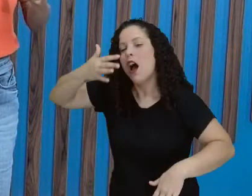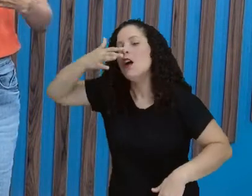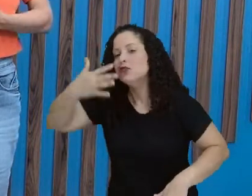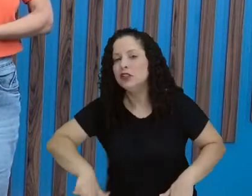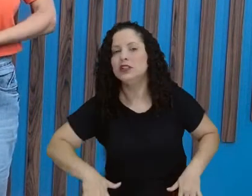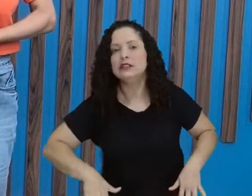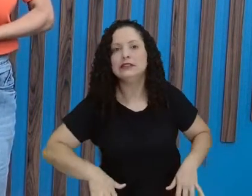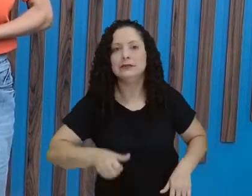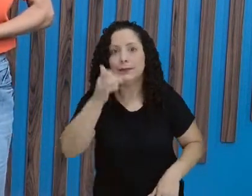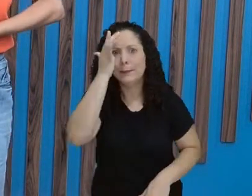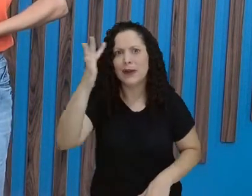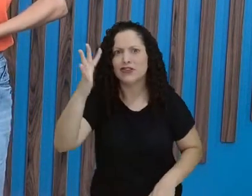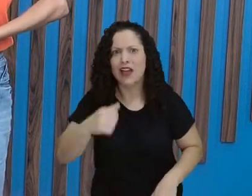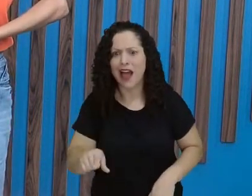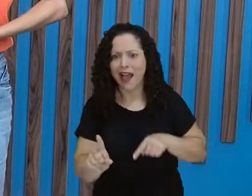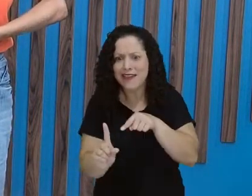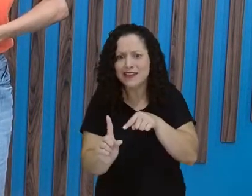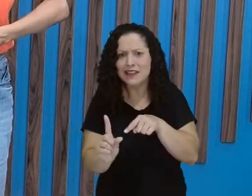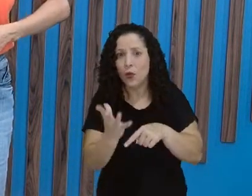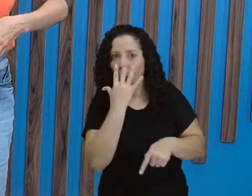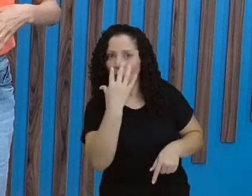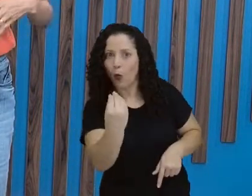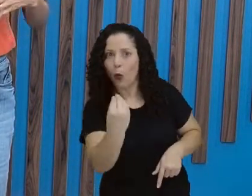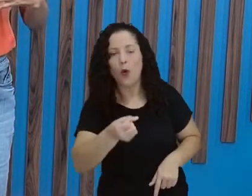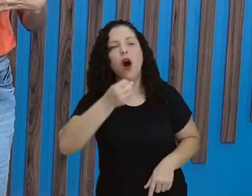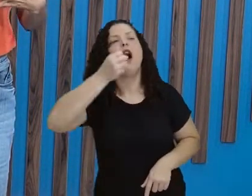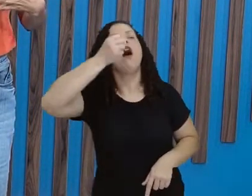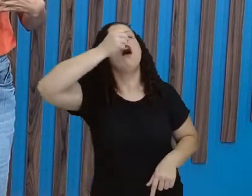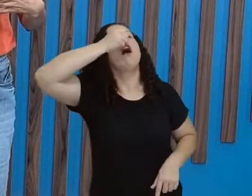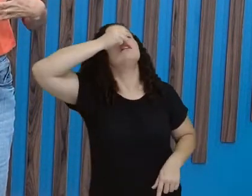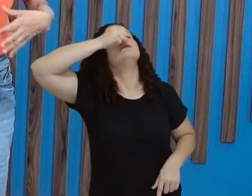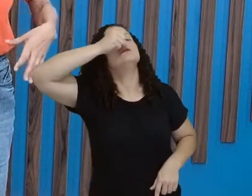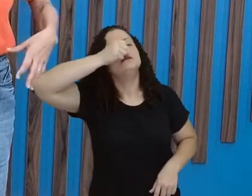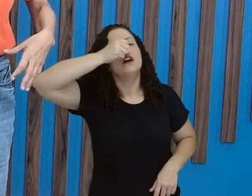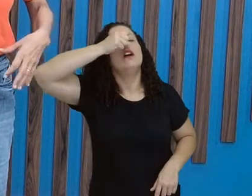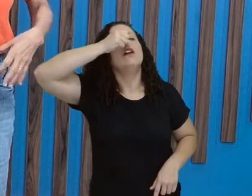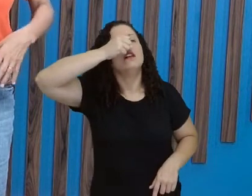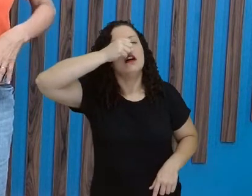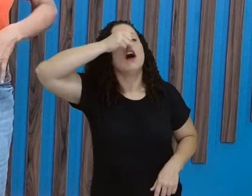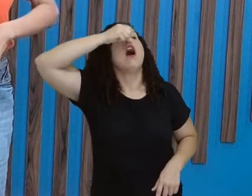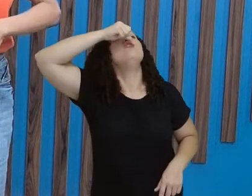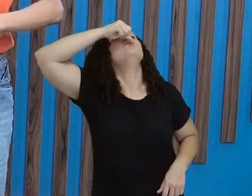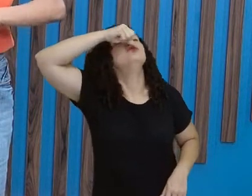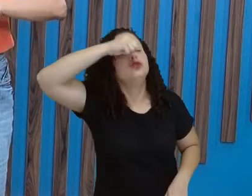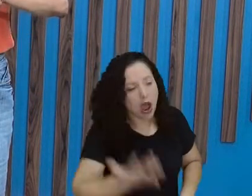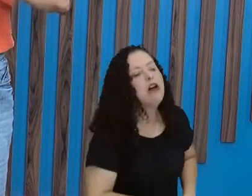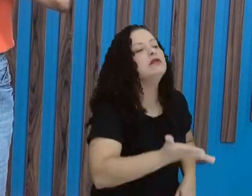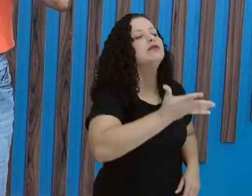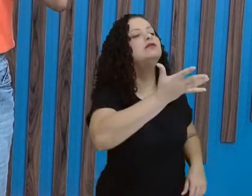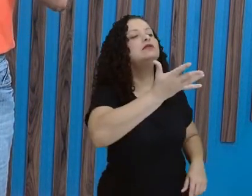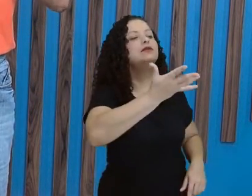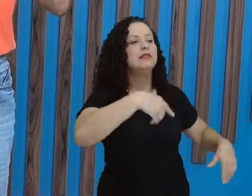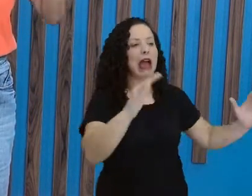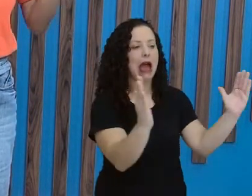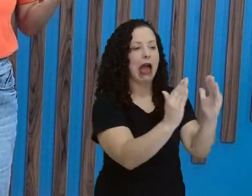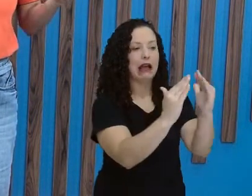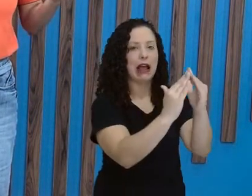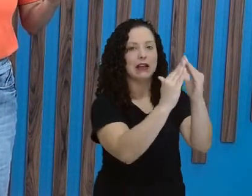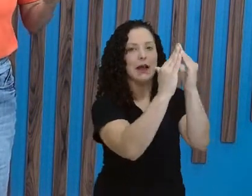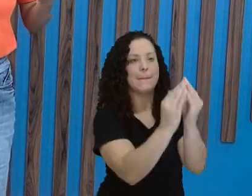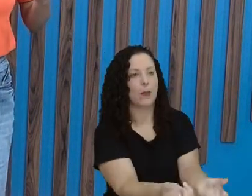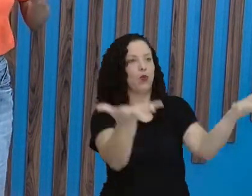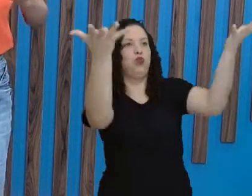o espirro do lobo. Quando ele espirrou, crianças, a casa voou pelos